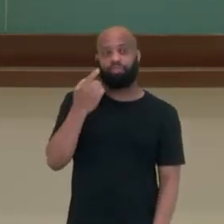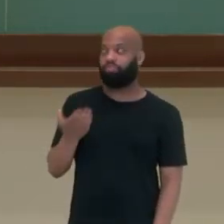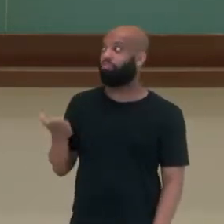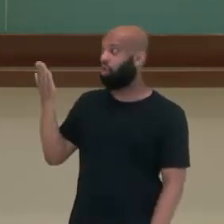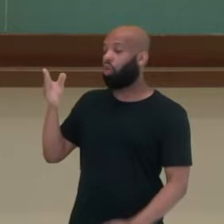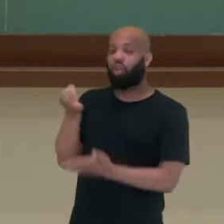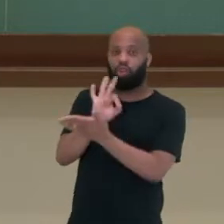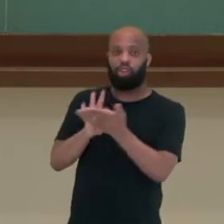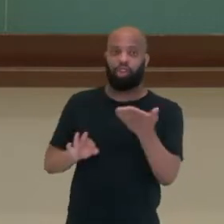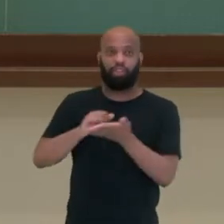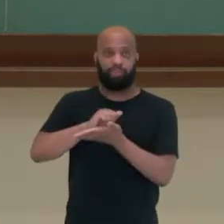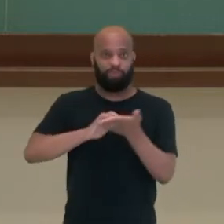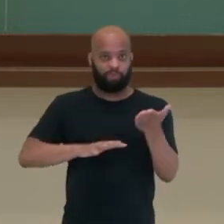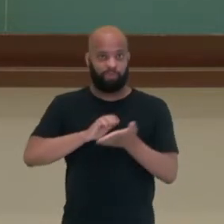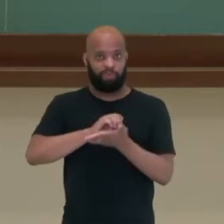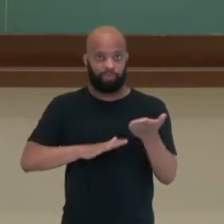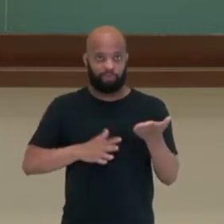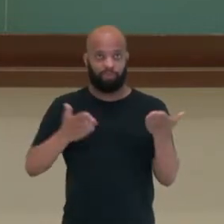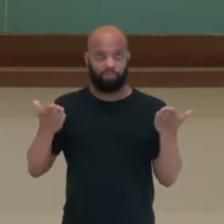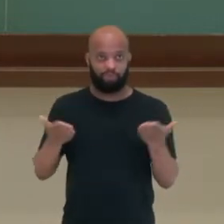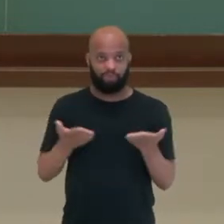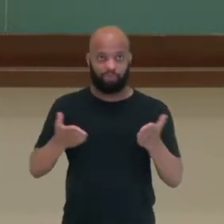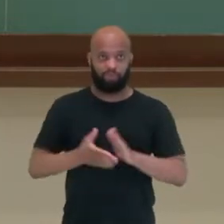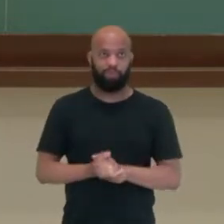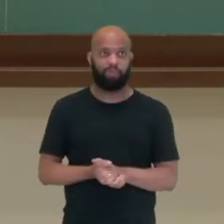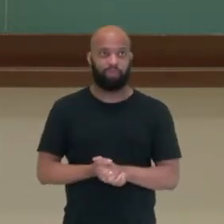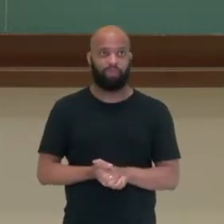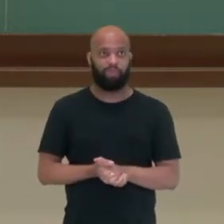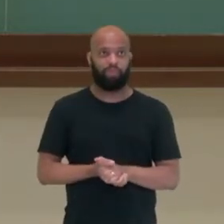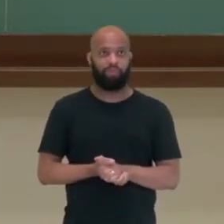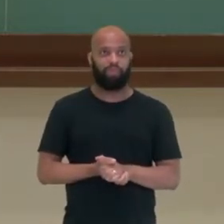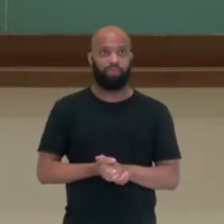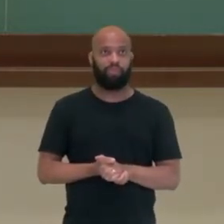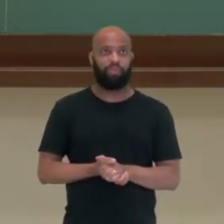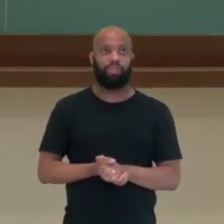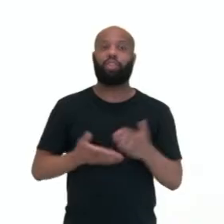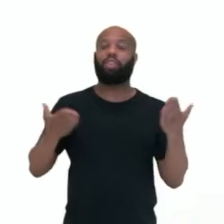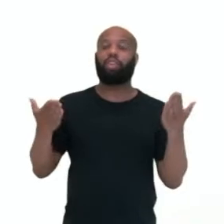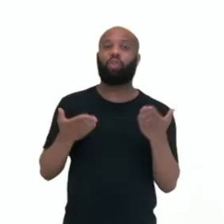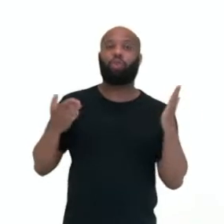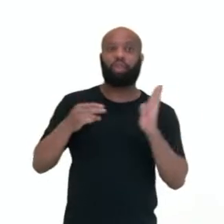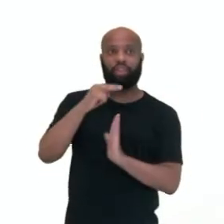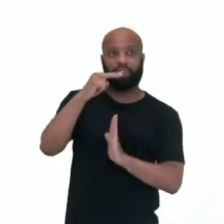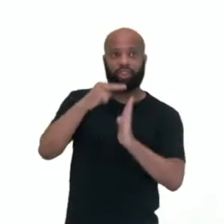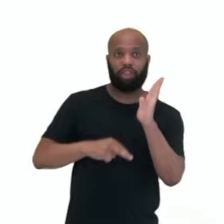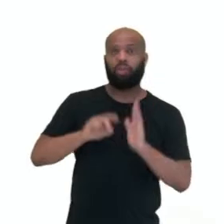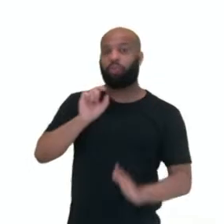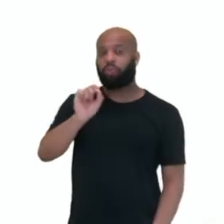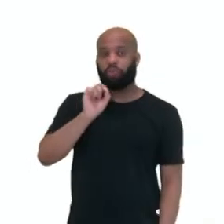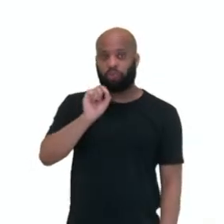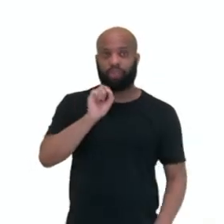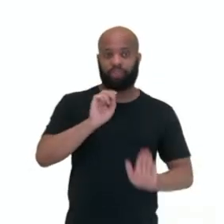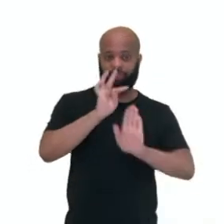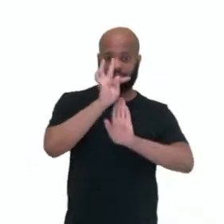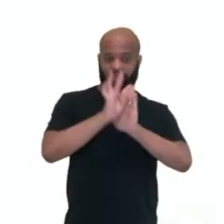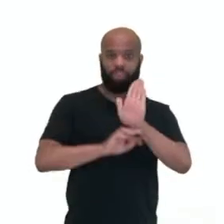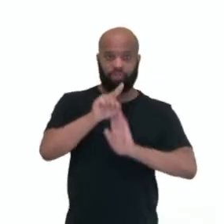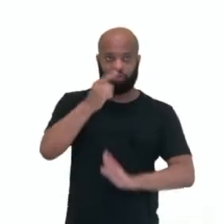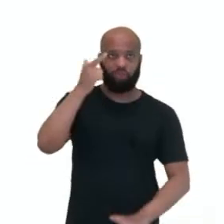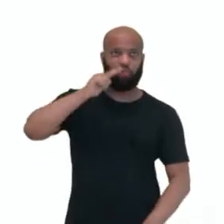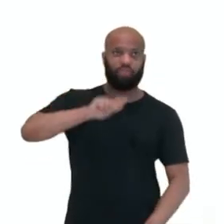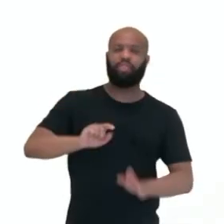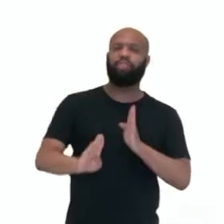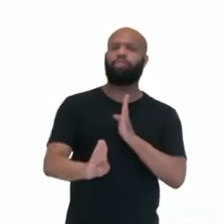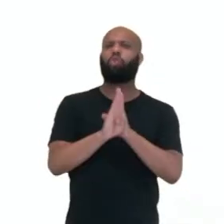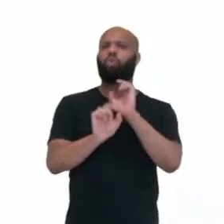a correção do nosso exercício. Então, pela leitura do trecho, do texto, você consegue identificar